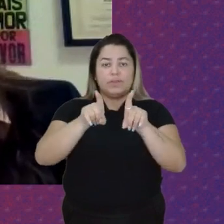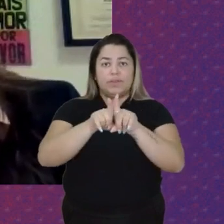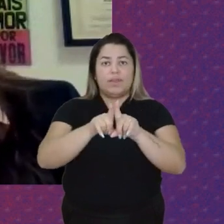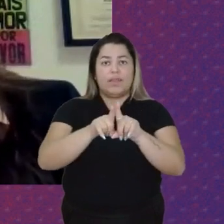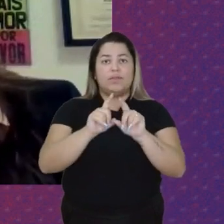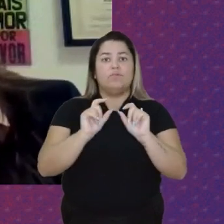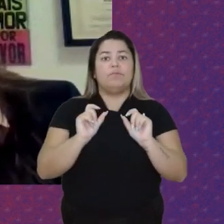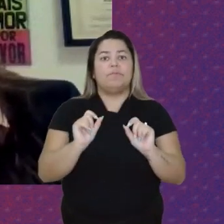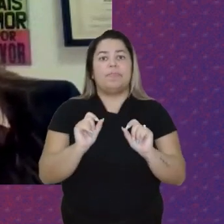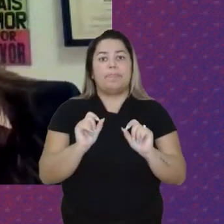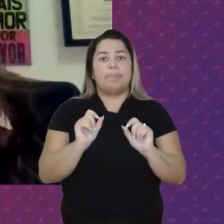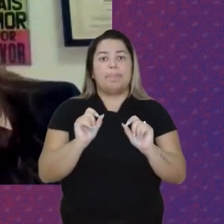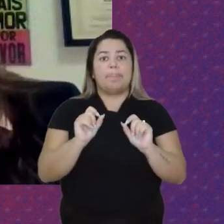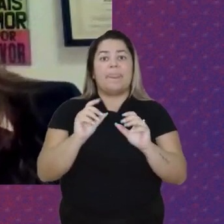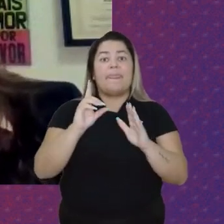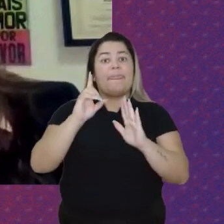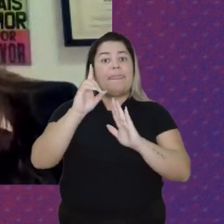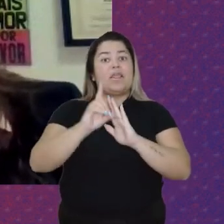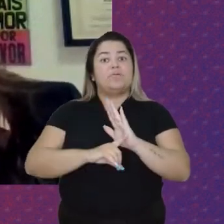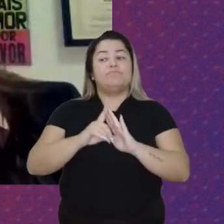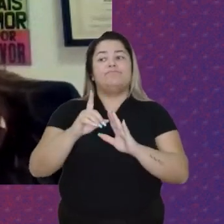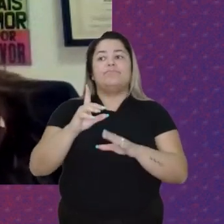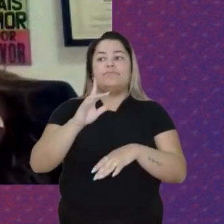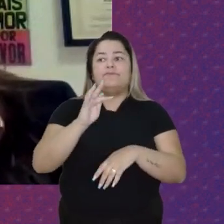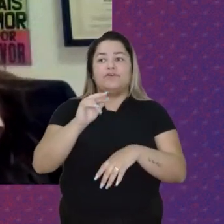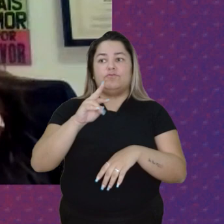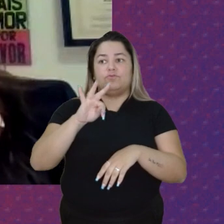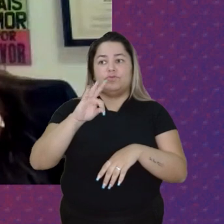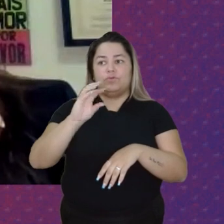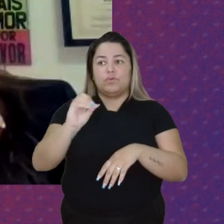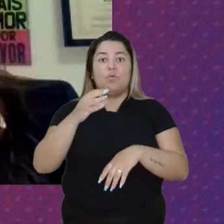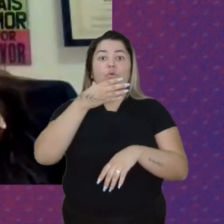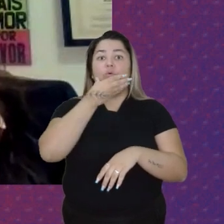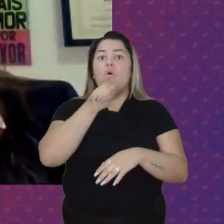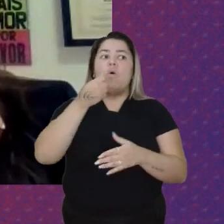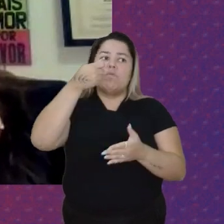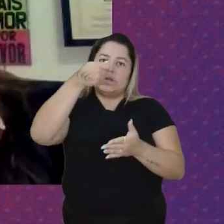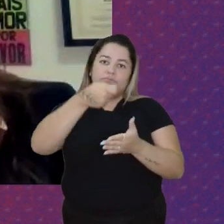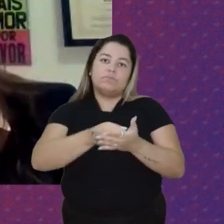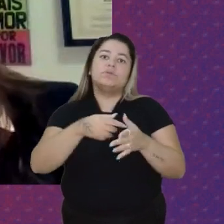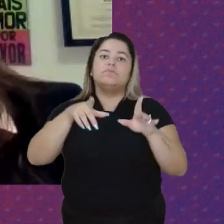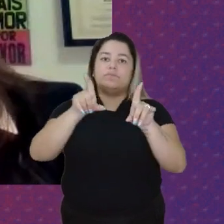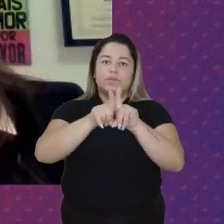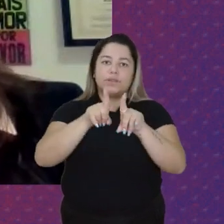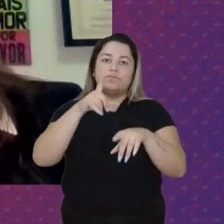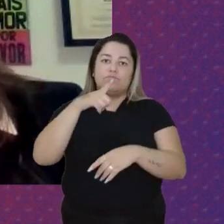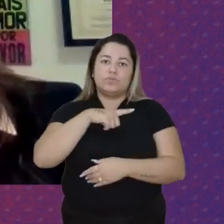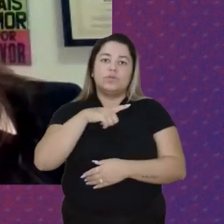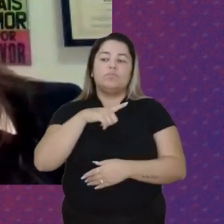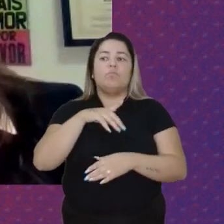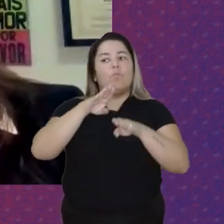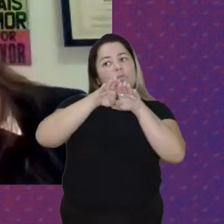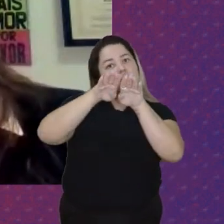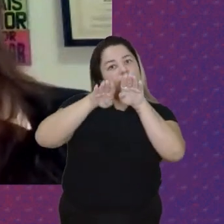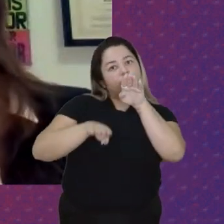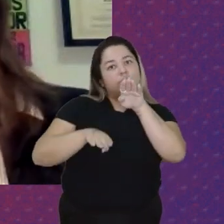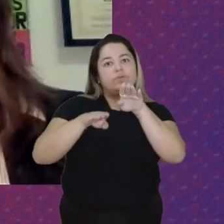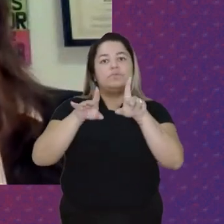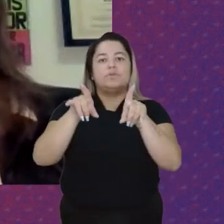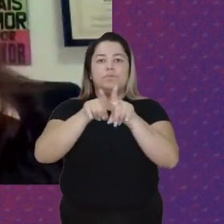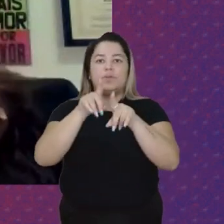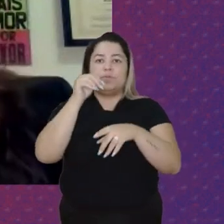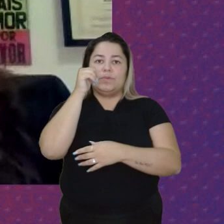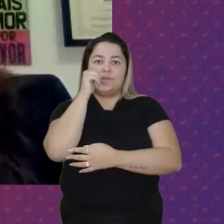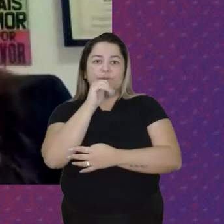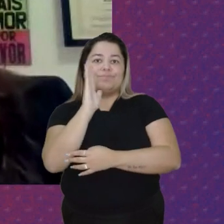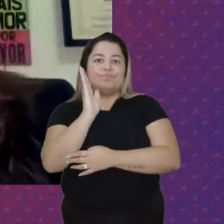então, o direito ao voto era facultativo para as mulheres e para os homens obrigatório, ou seja, existia ainda uma desigualdade, porque as mulheres já